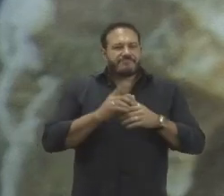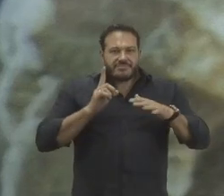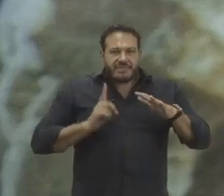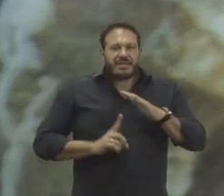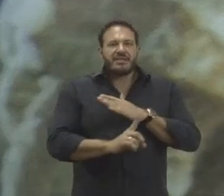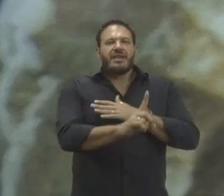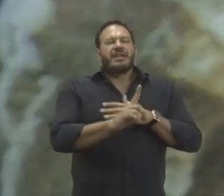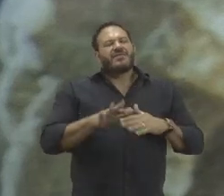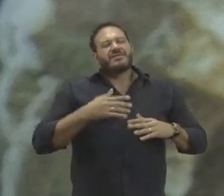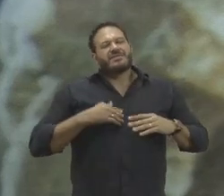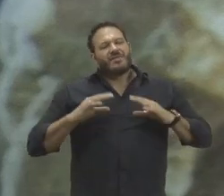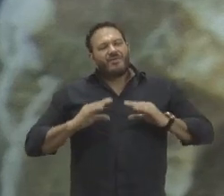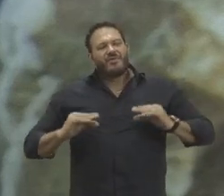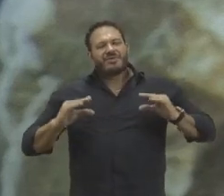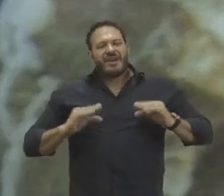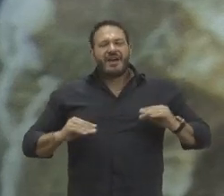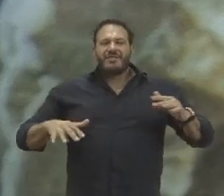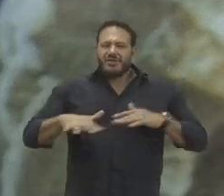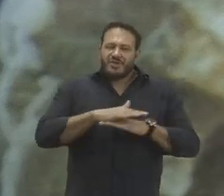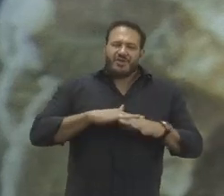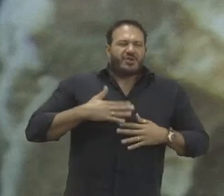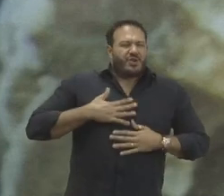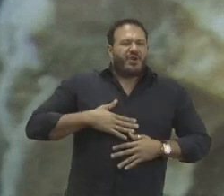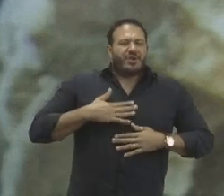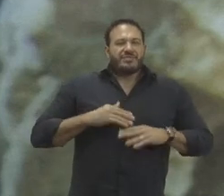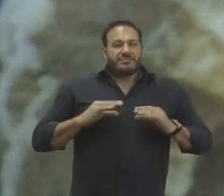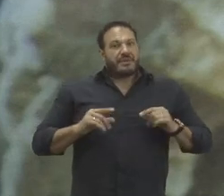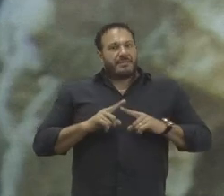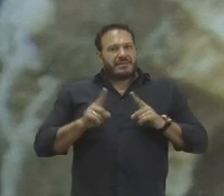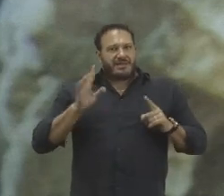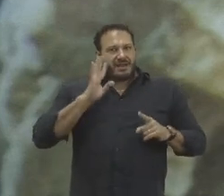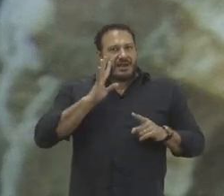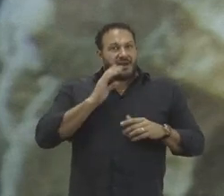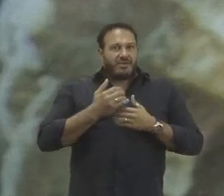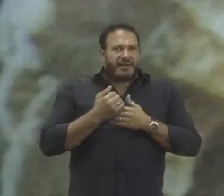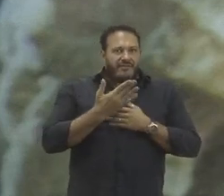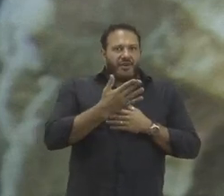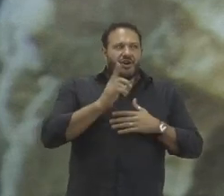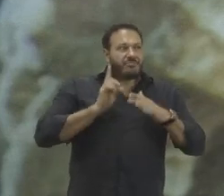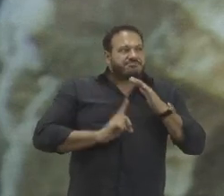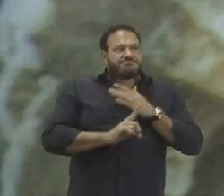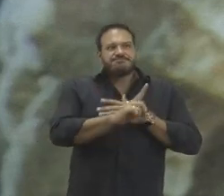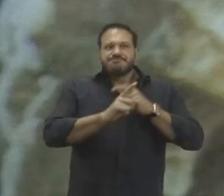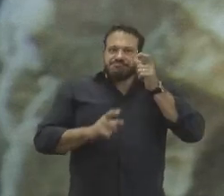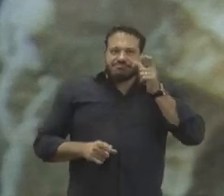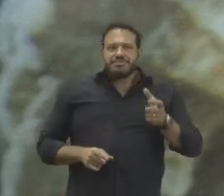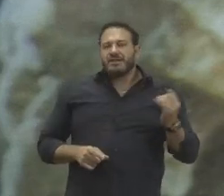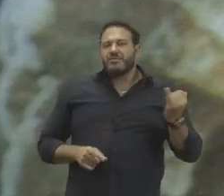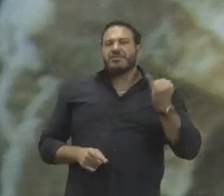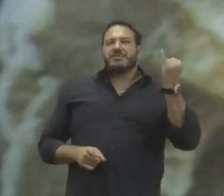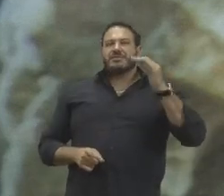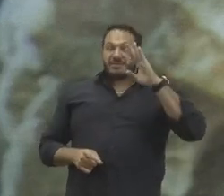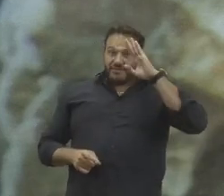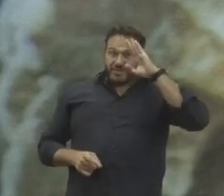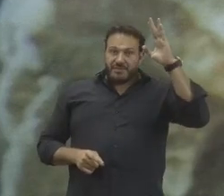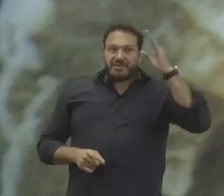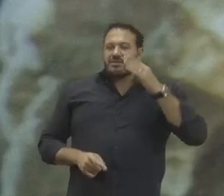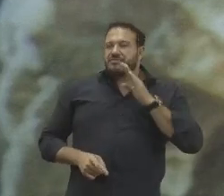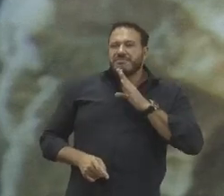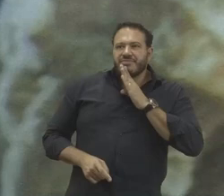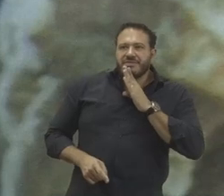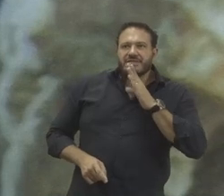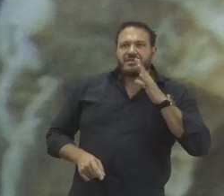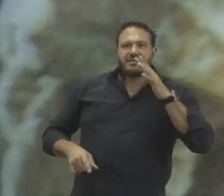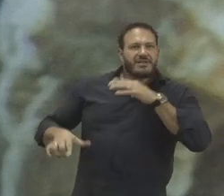que são confortáveis e a nossa espécie gosta muito mas é legal lá fora é importante lá fora é fundamental conhecer